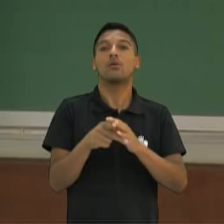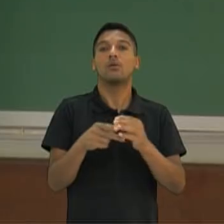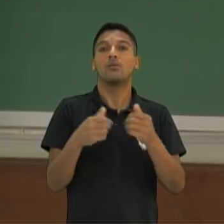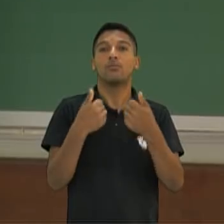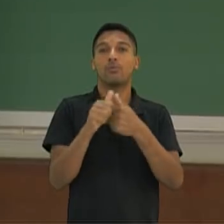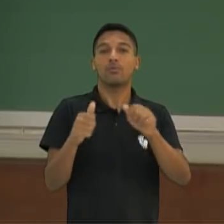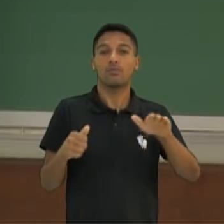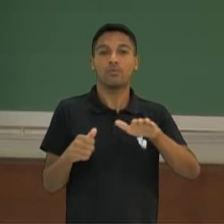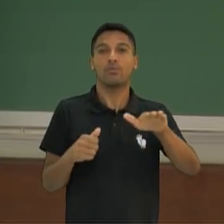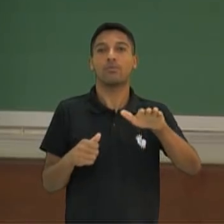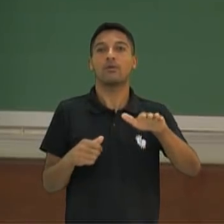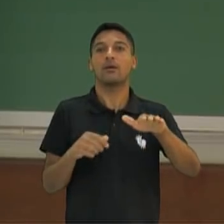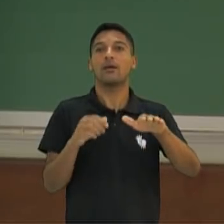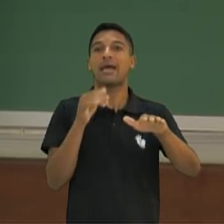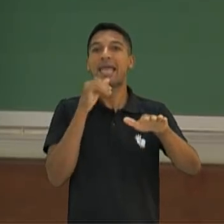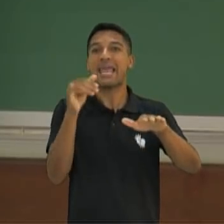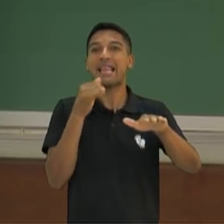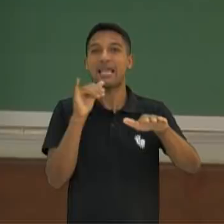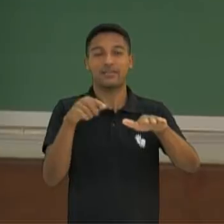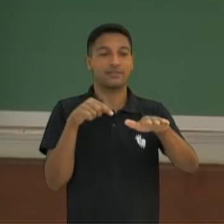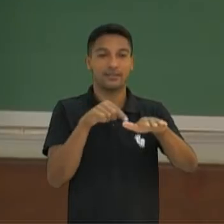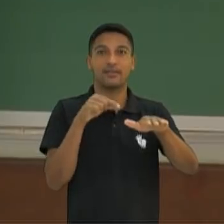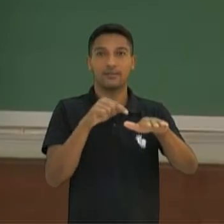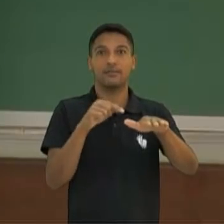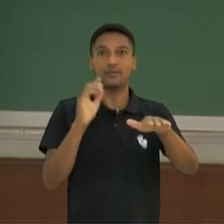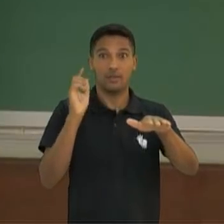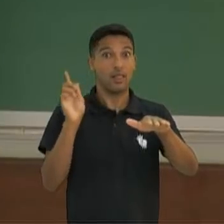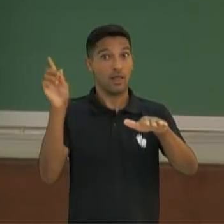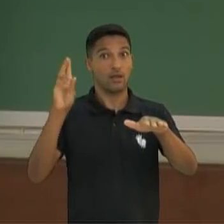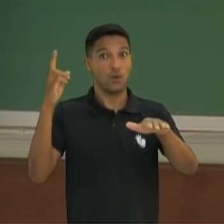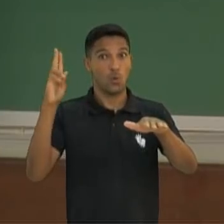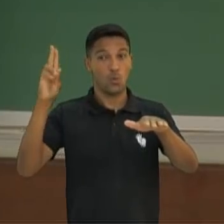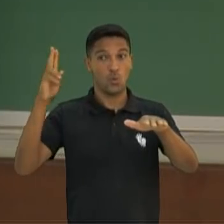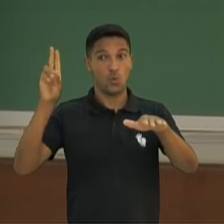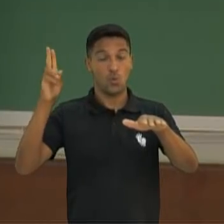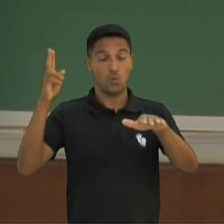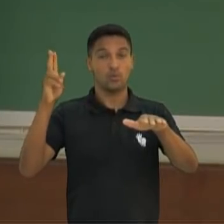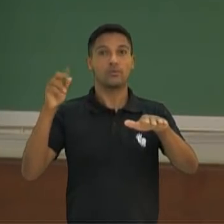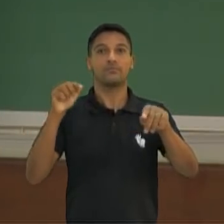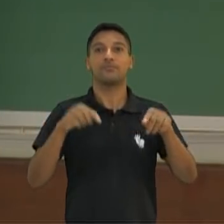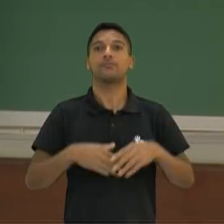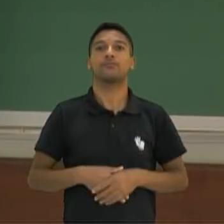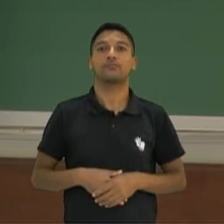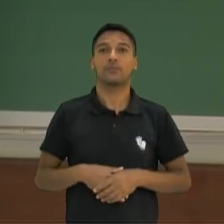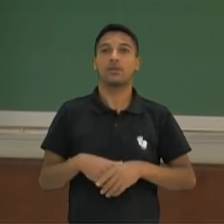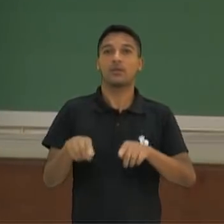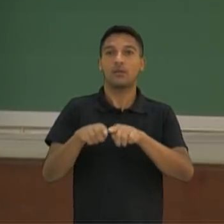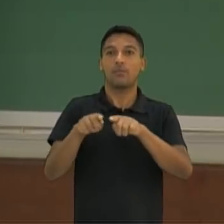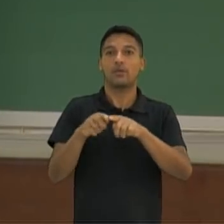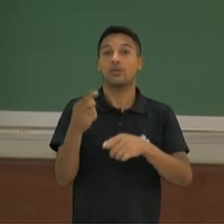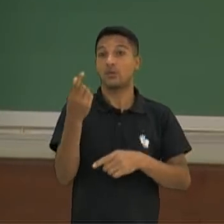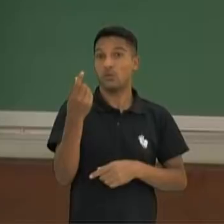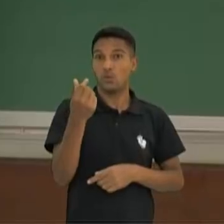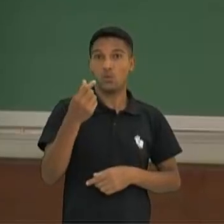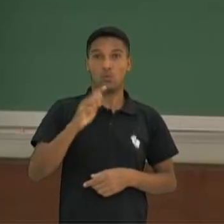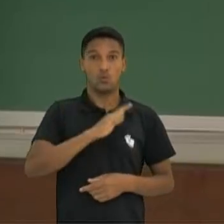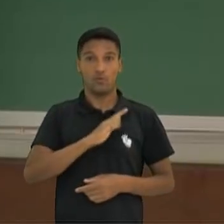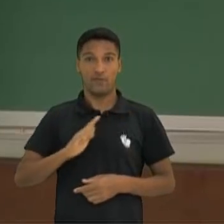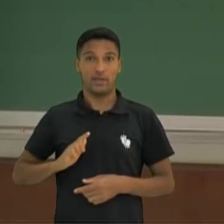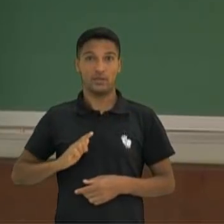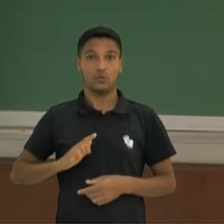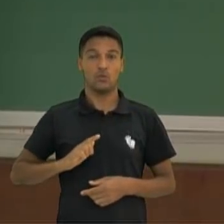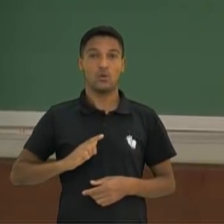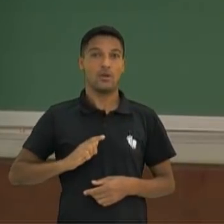instalaram mais recargas e também diminuiu os impostos para quem adquirisse carros elétricos.